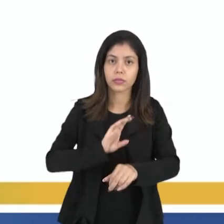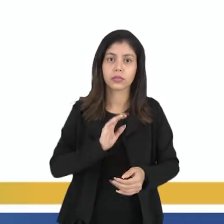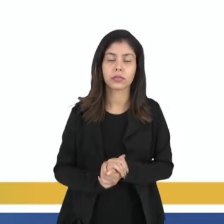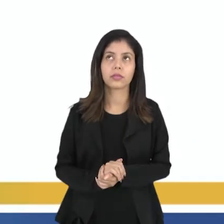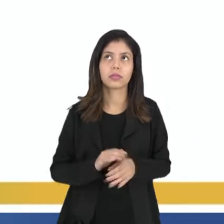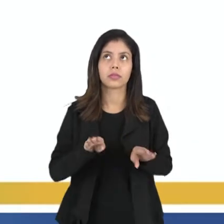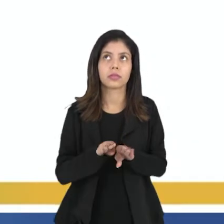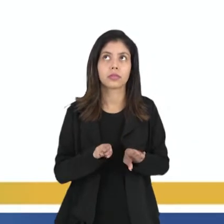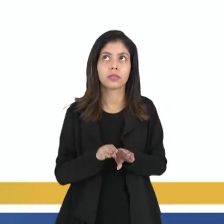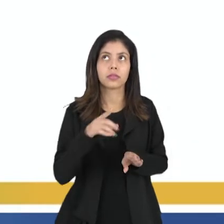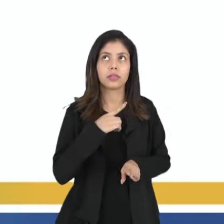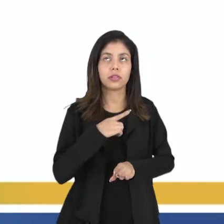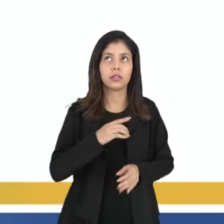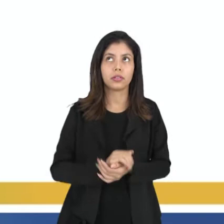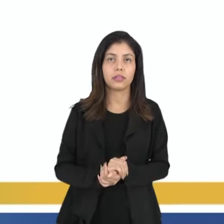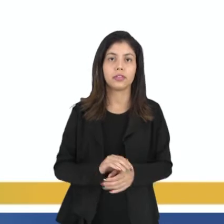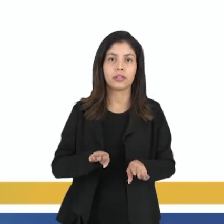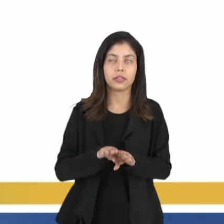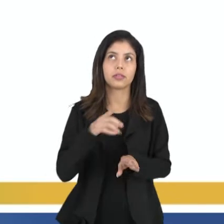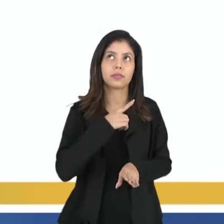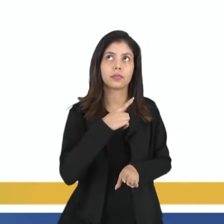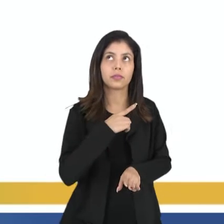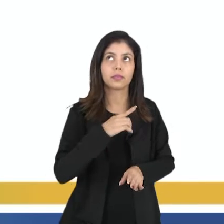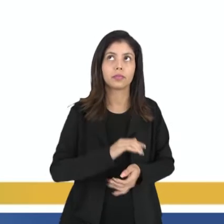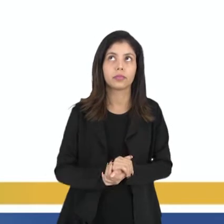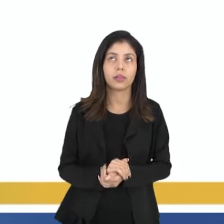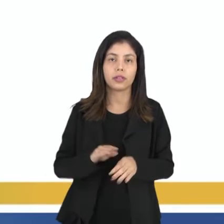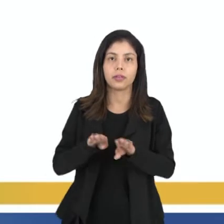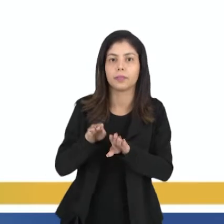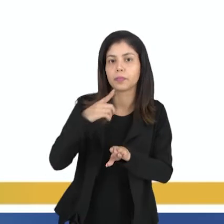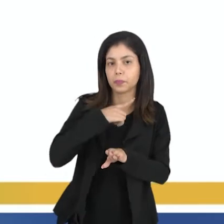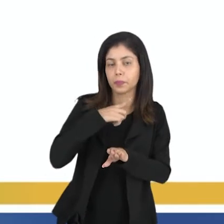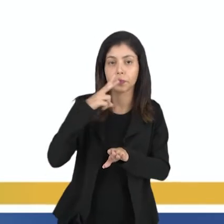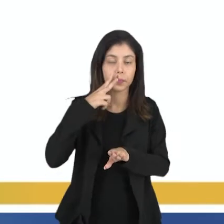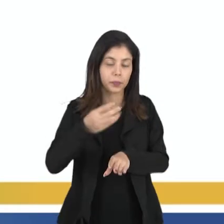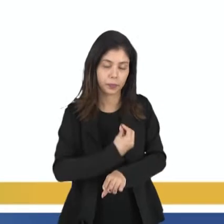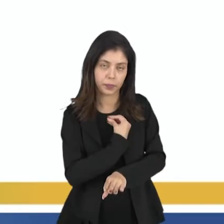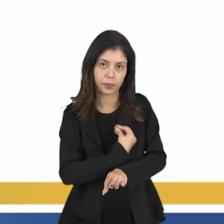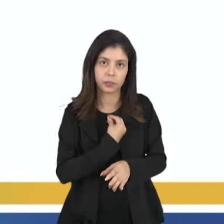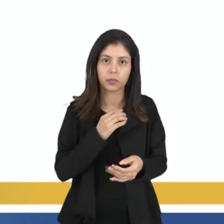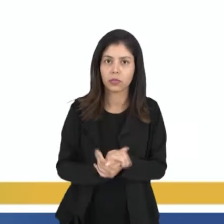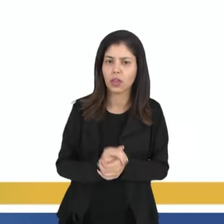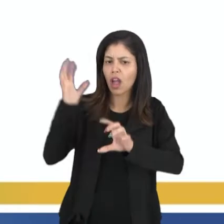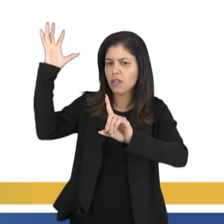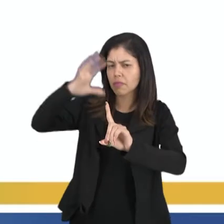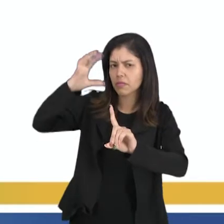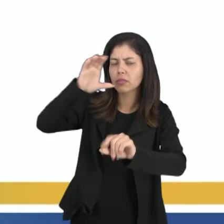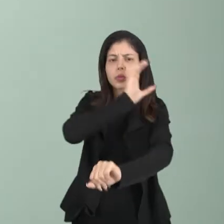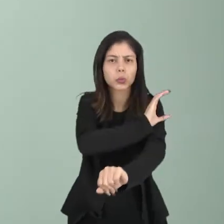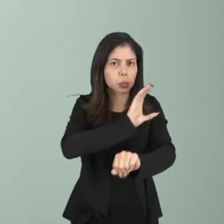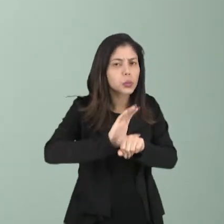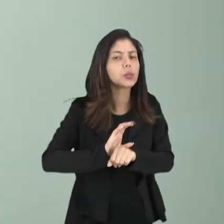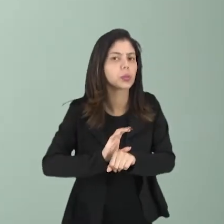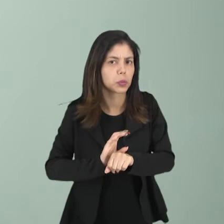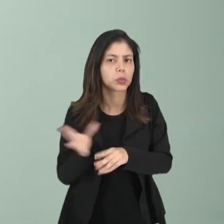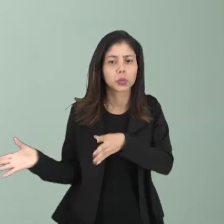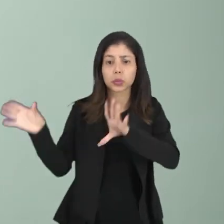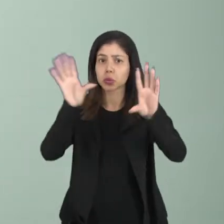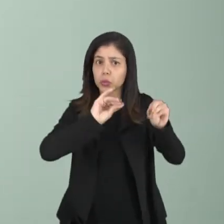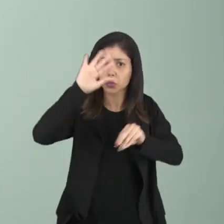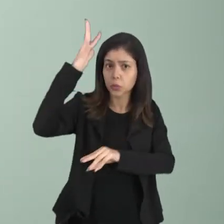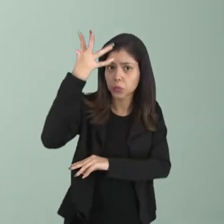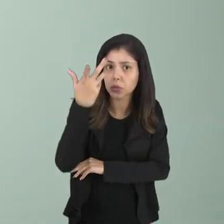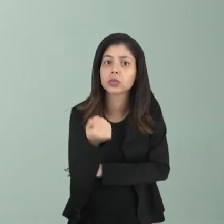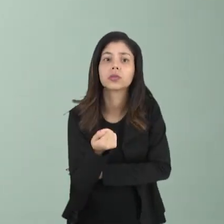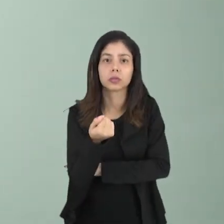já instituída no nosso país, acabou evidenciando a influência cultural que eles trouxeram da África